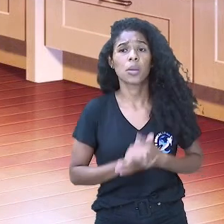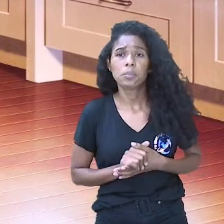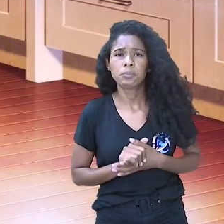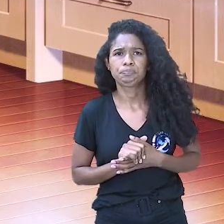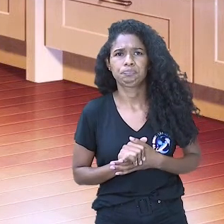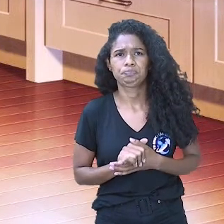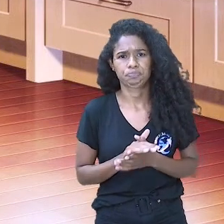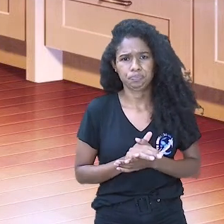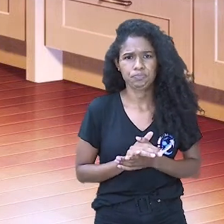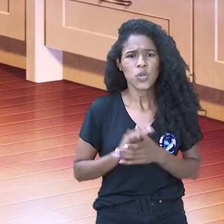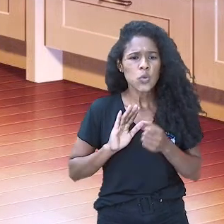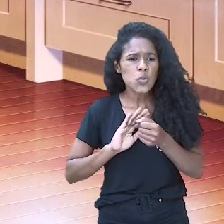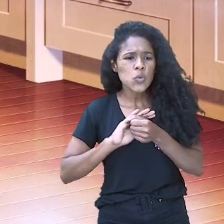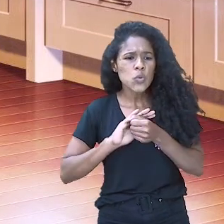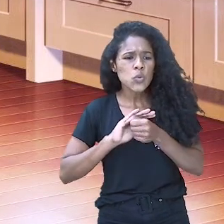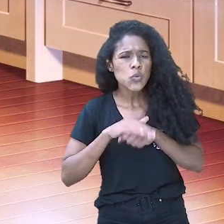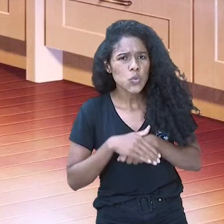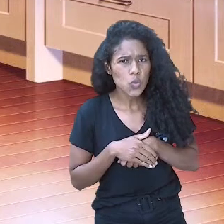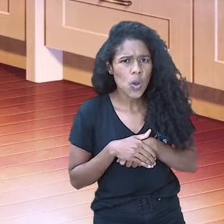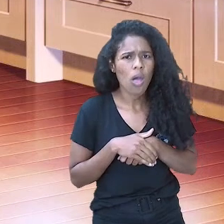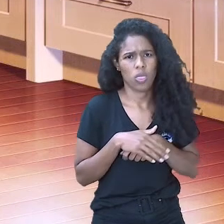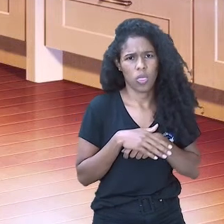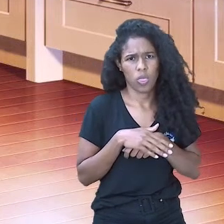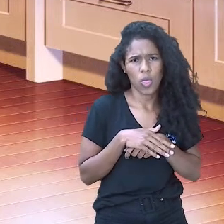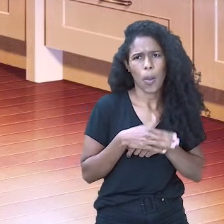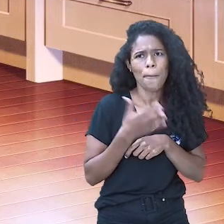andando sorrateiramente no quintal da casa.